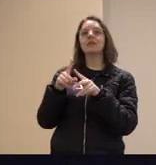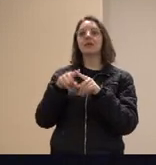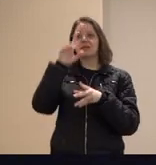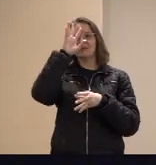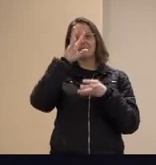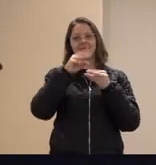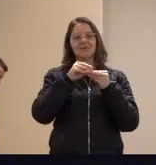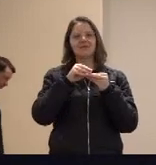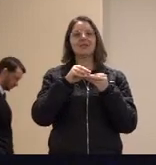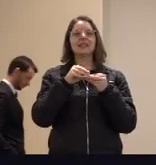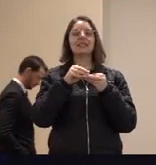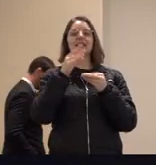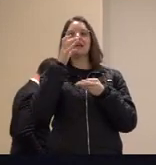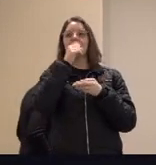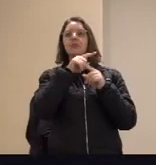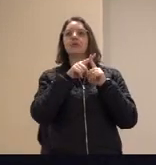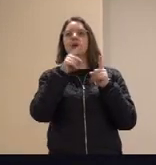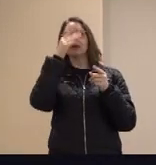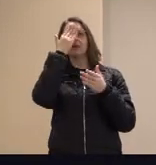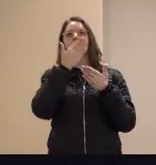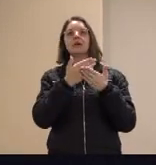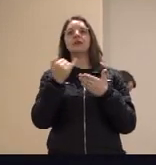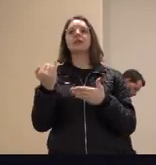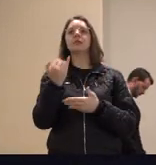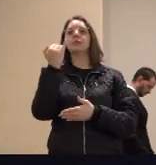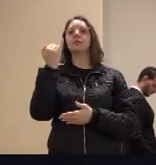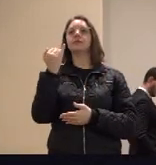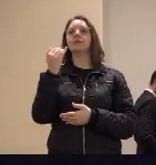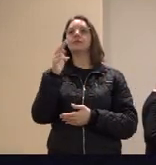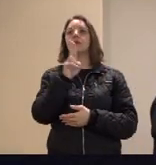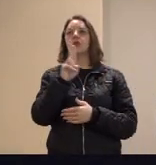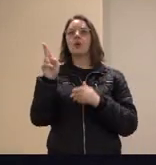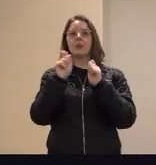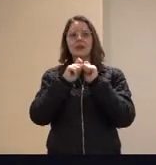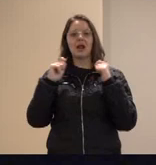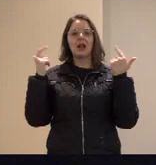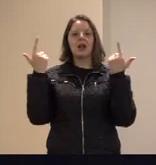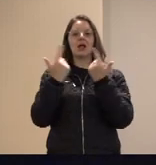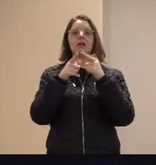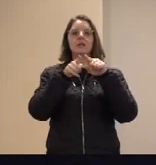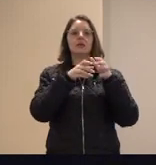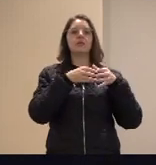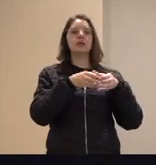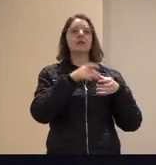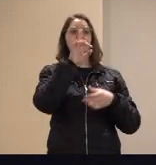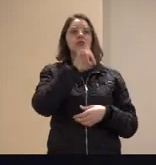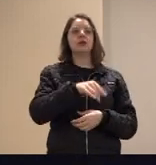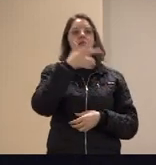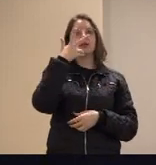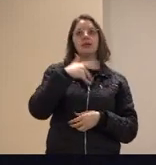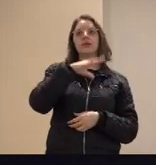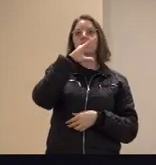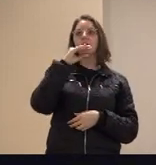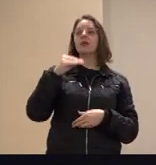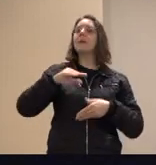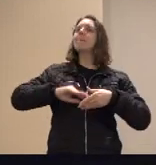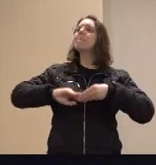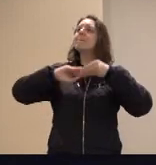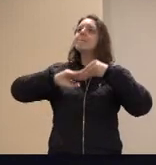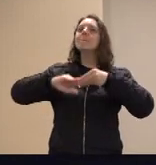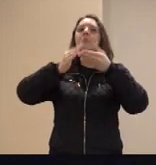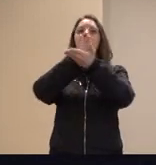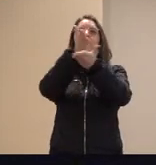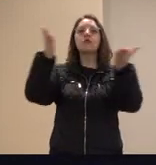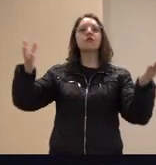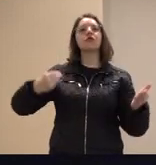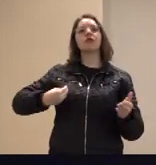mas eu acho que é muito importante, em nome da Assembleia Legislativa e da Comissão de Direitos da Criança e Adolescente, parabenizar vocês por estarem